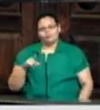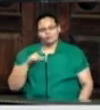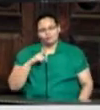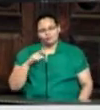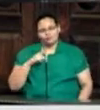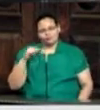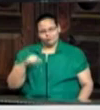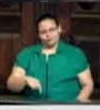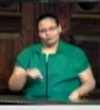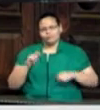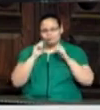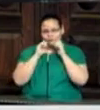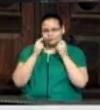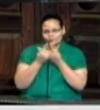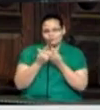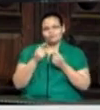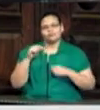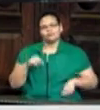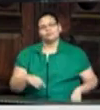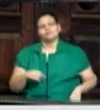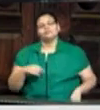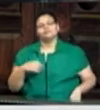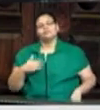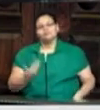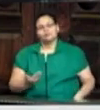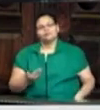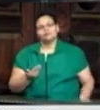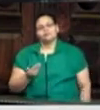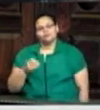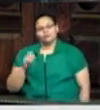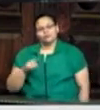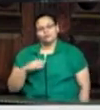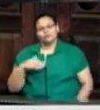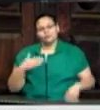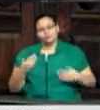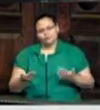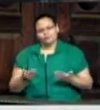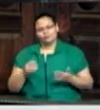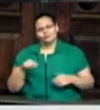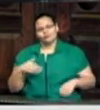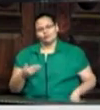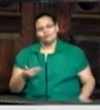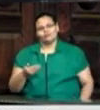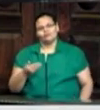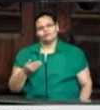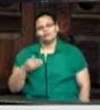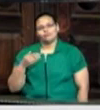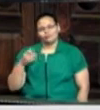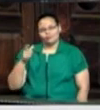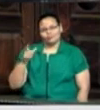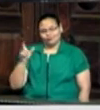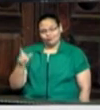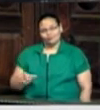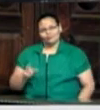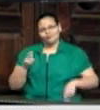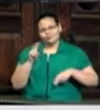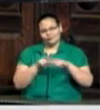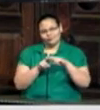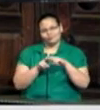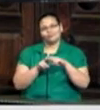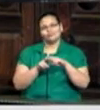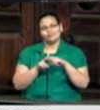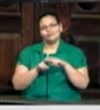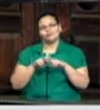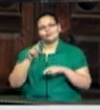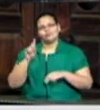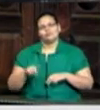presidida nessa casa, travada nessa casa. E, então, quando esses presos, através do